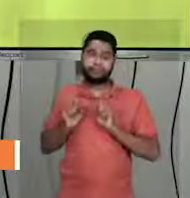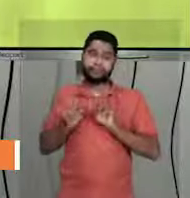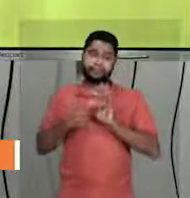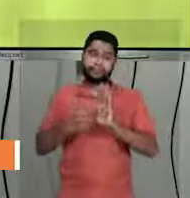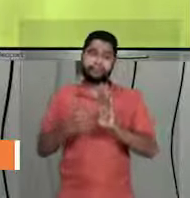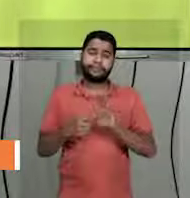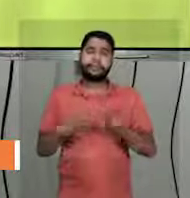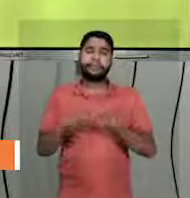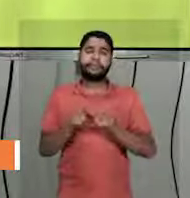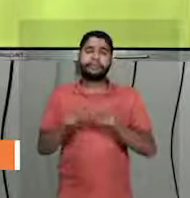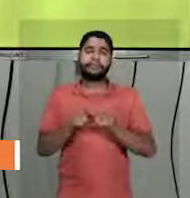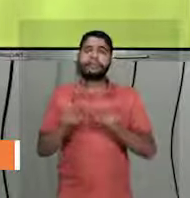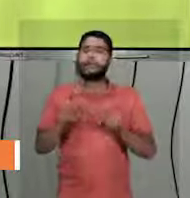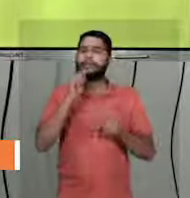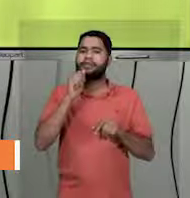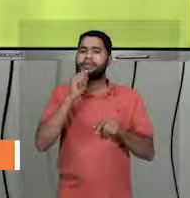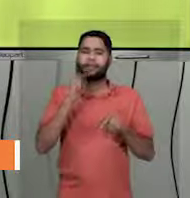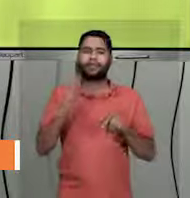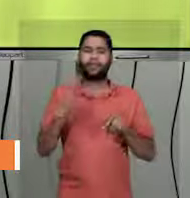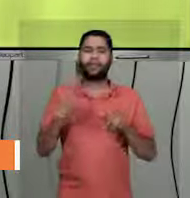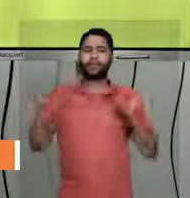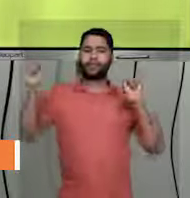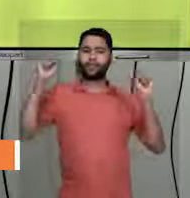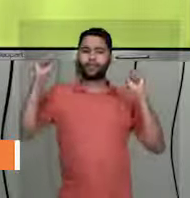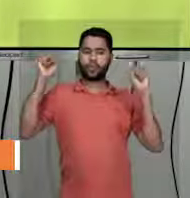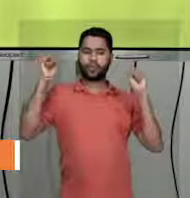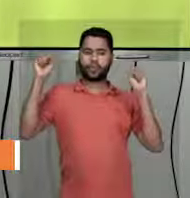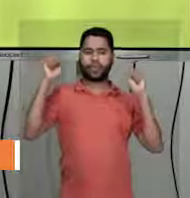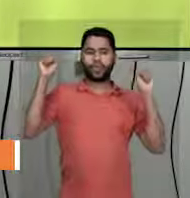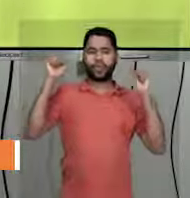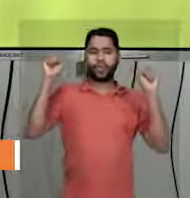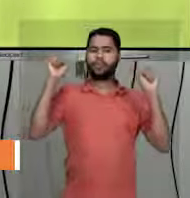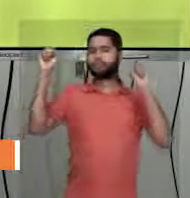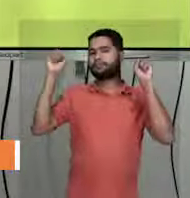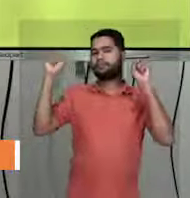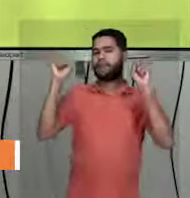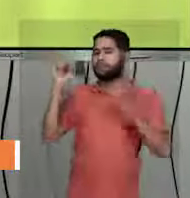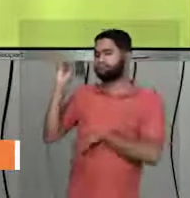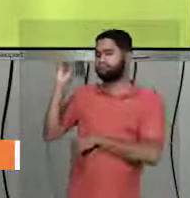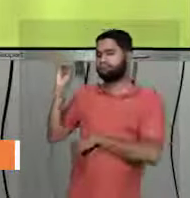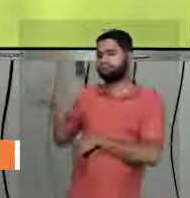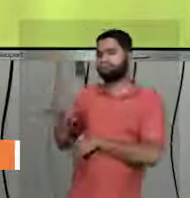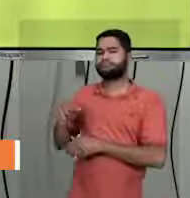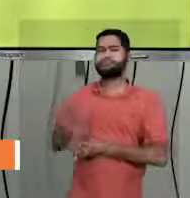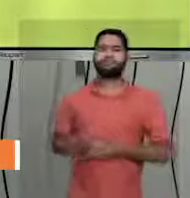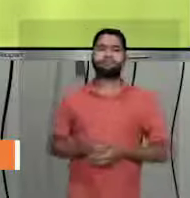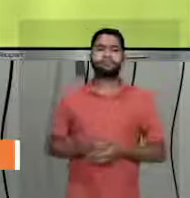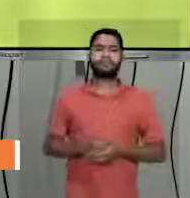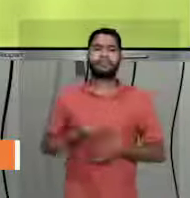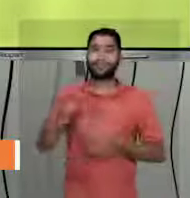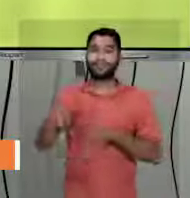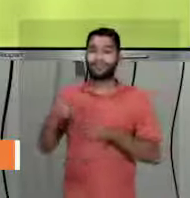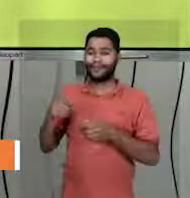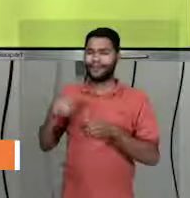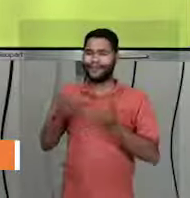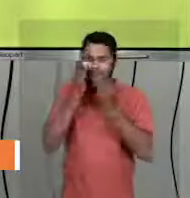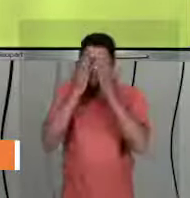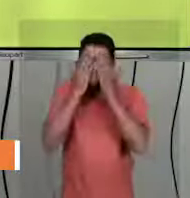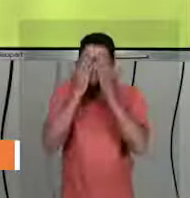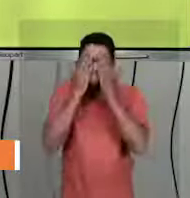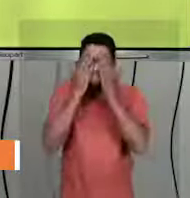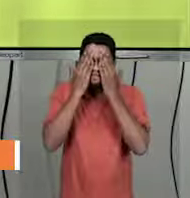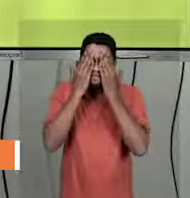vocês, toalha também. Vamos supor que a pessoa está contaminada, enxuga com a toalha e deixa a toalha de rosto lá. Você vai e pega, né, e